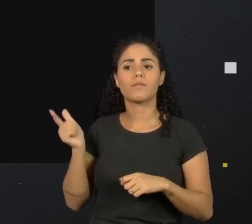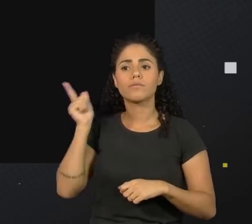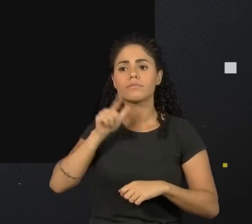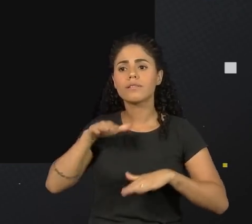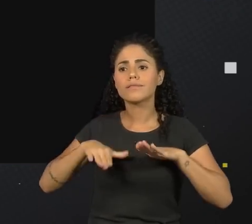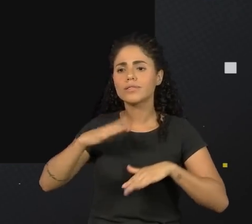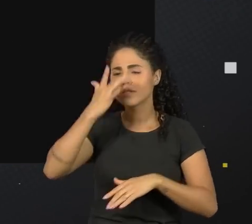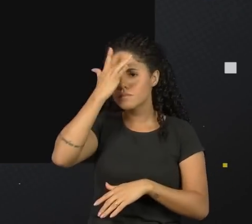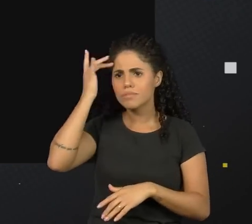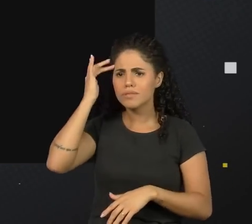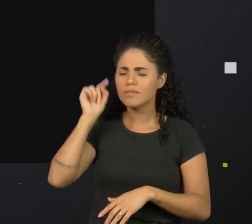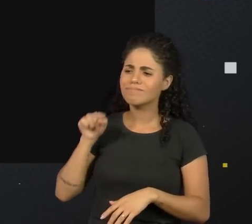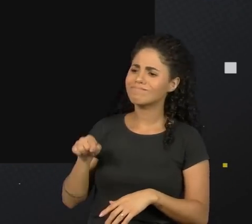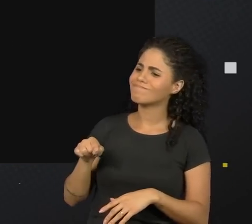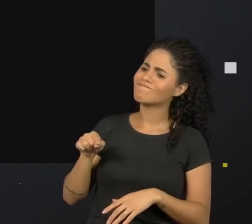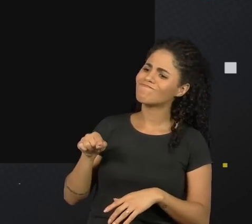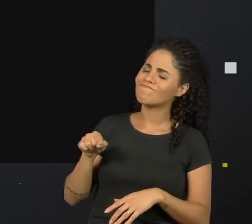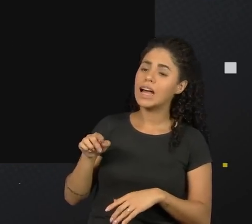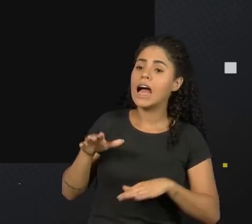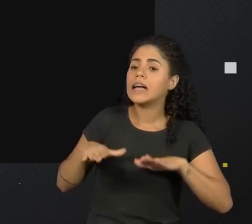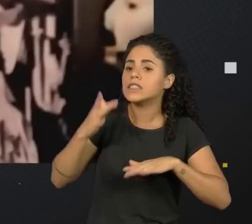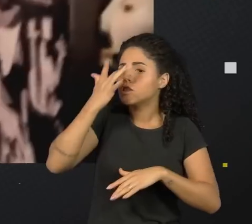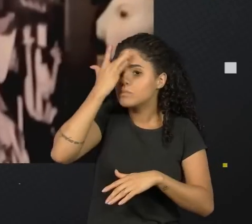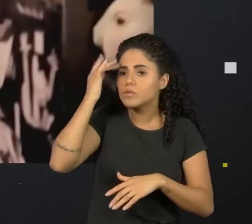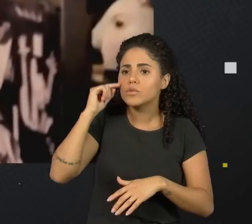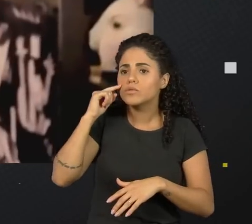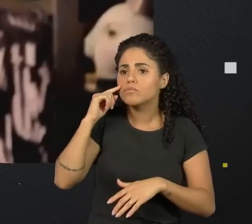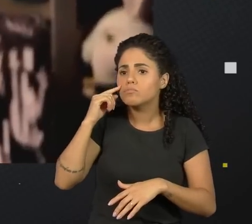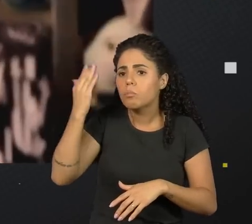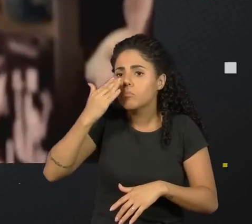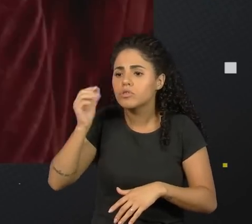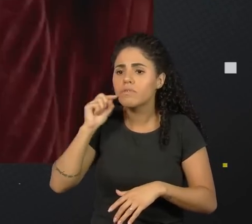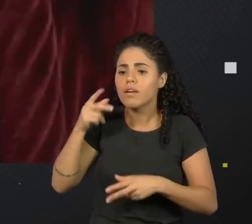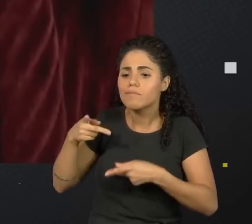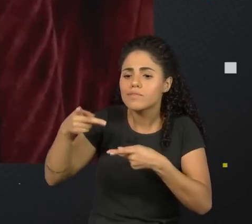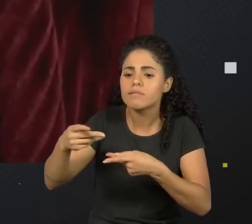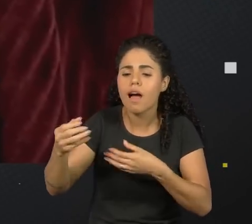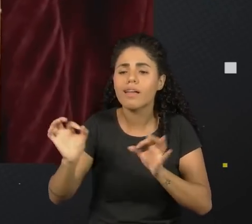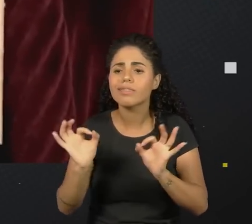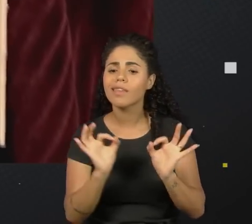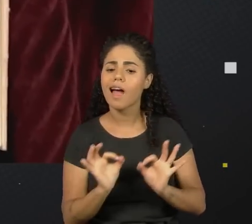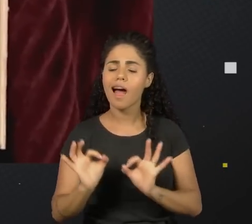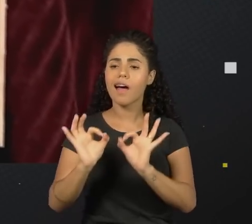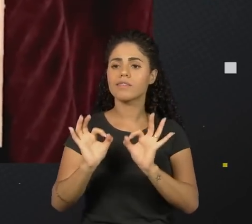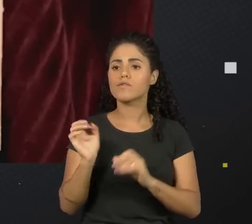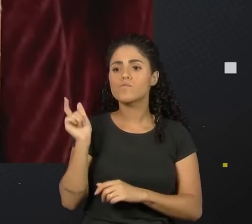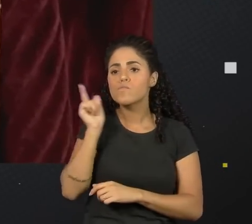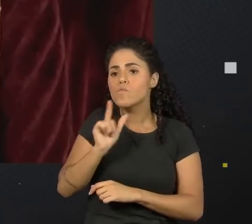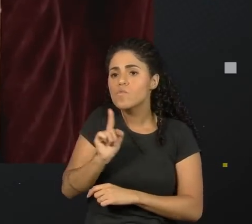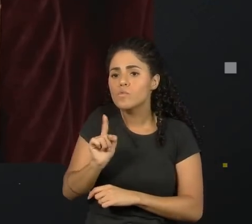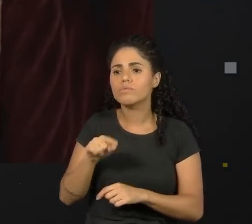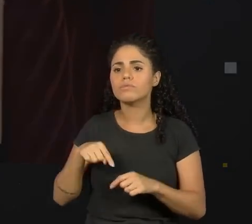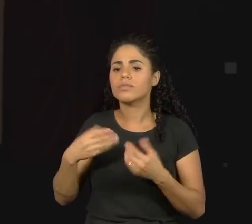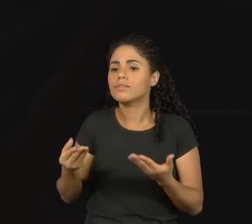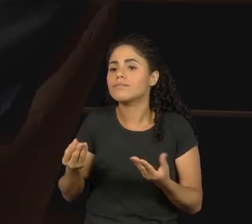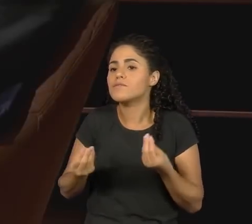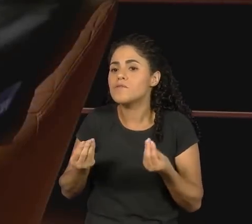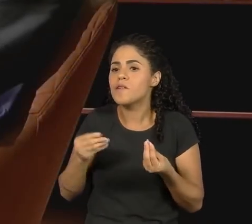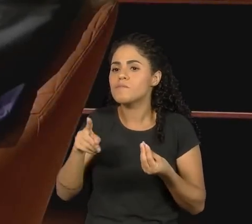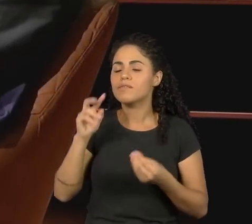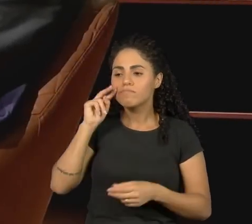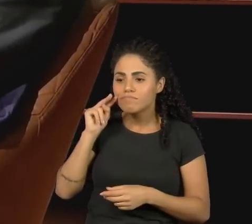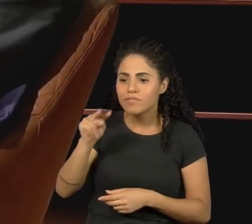é distante, ou para quem não quer, quem não podia ir ao museu, visitar ali através do nosso olhar